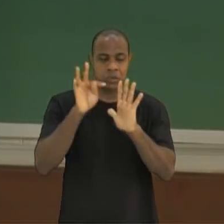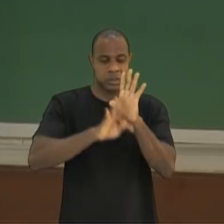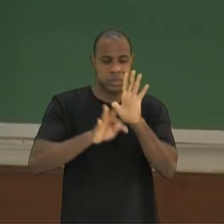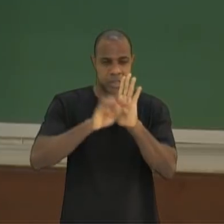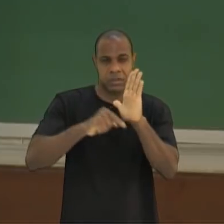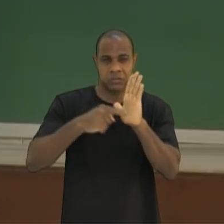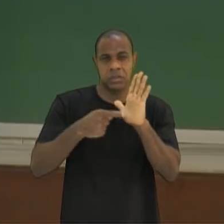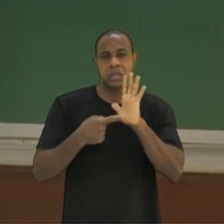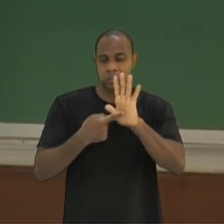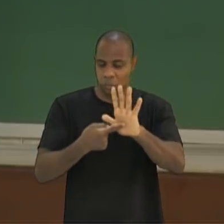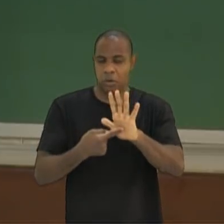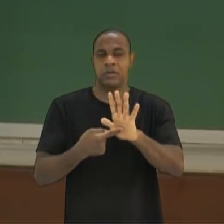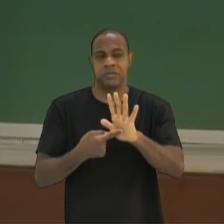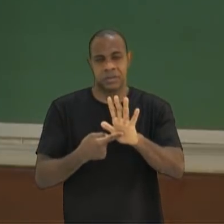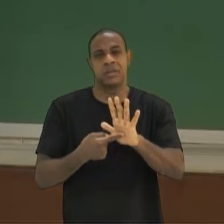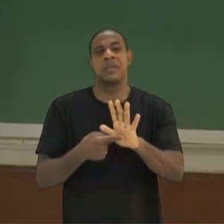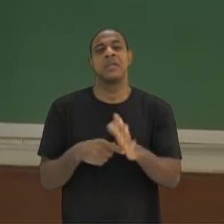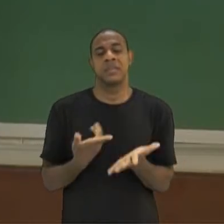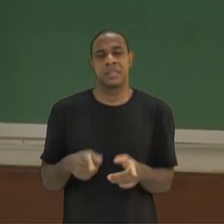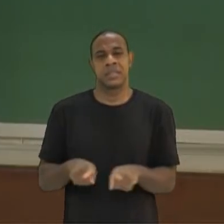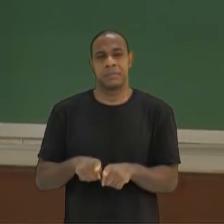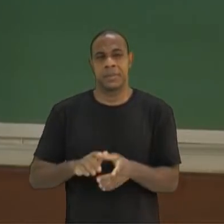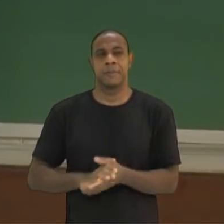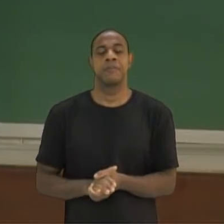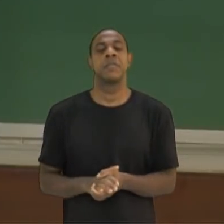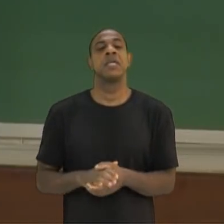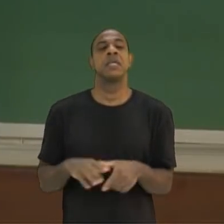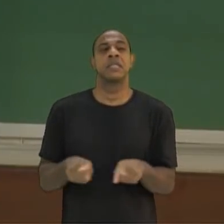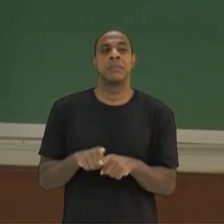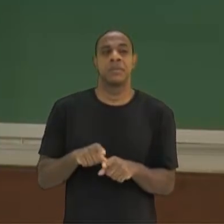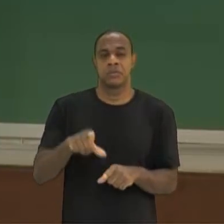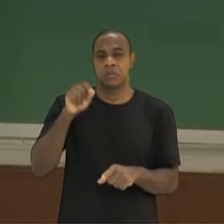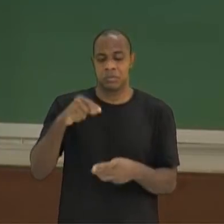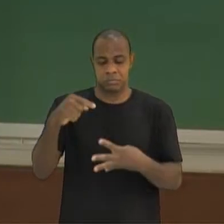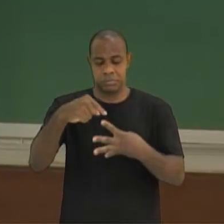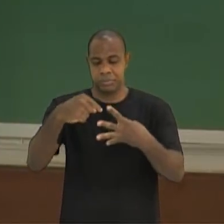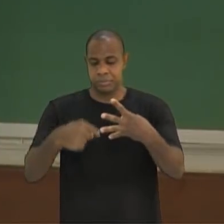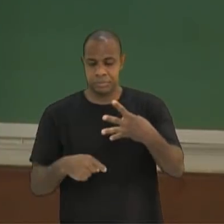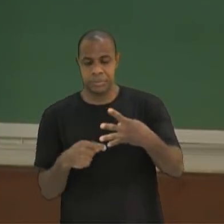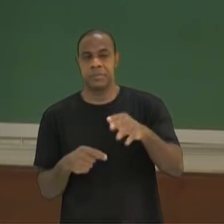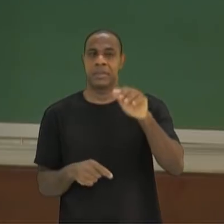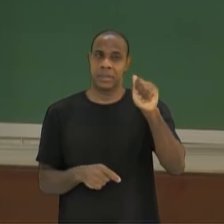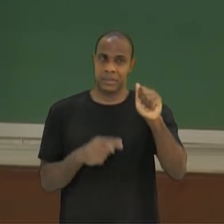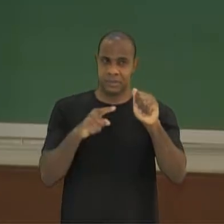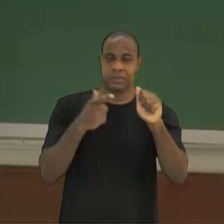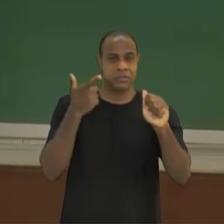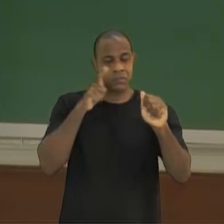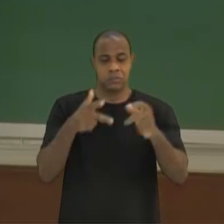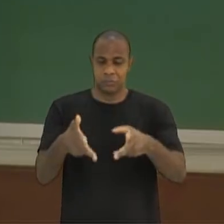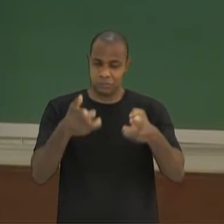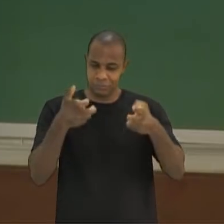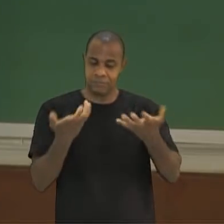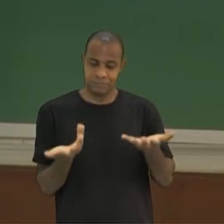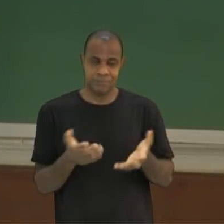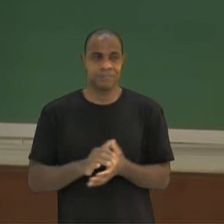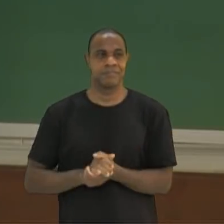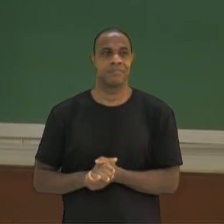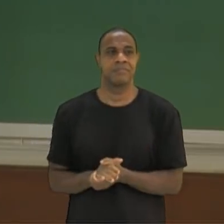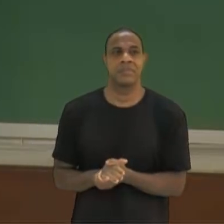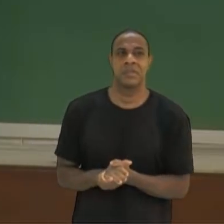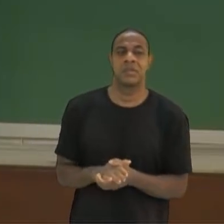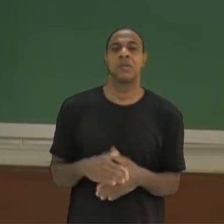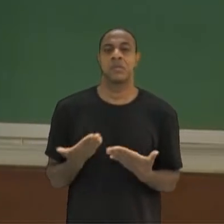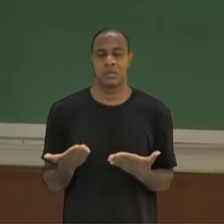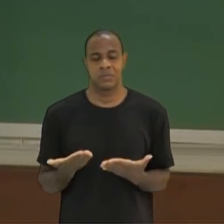texto que trata disso, da Clarice Lispector, e assinalar uma das alternativas. Quem conseguiu captar aí, sacou qual